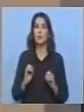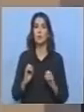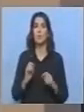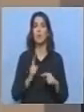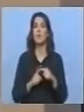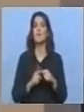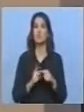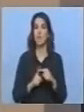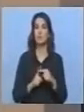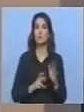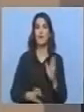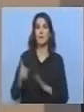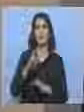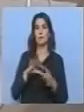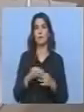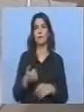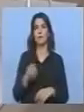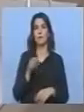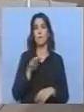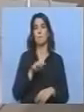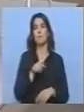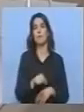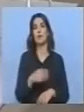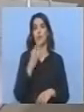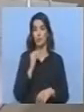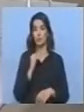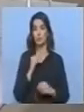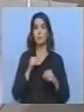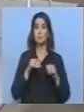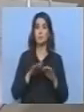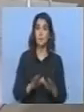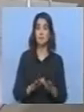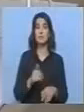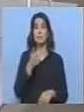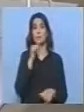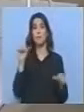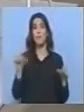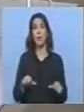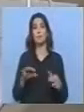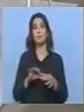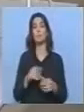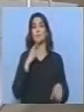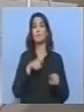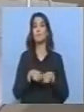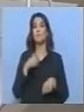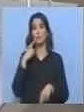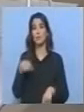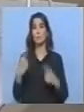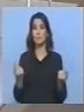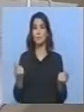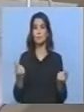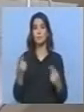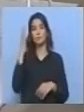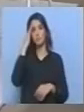não há nenhuma vantagem em subirmos em relação aos 50 mil alunos. Agora, achamos que é uma má decisão do ponto de vista das políticas públicas termos